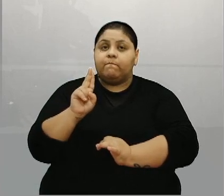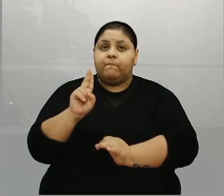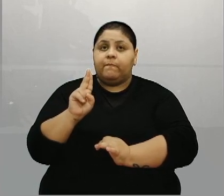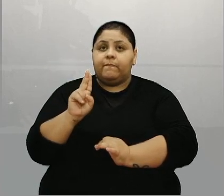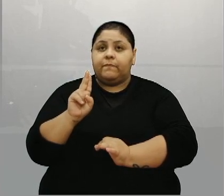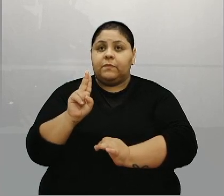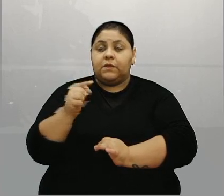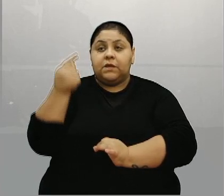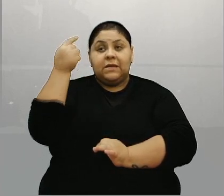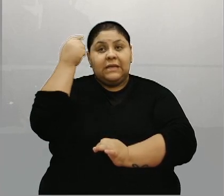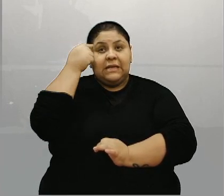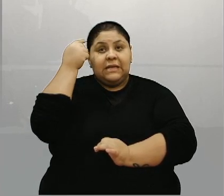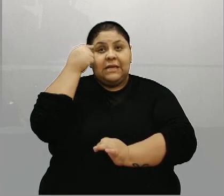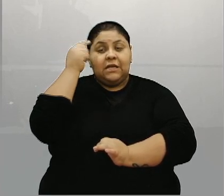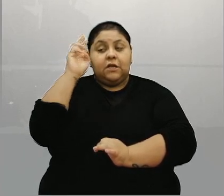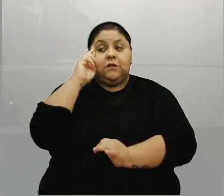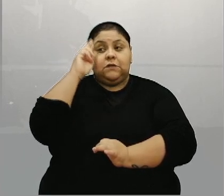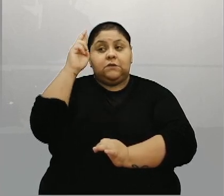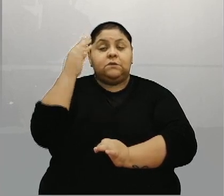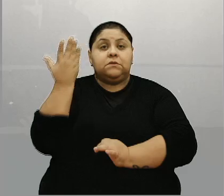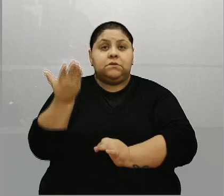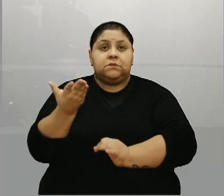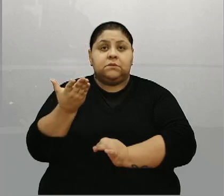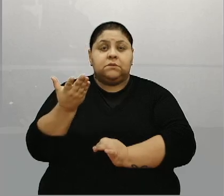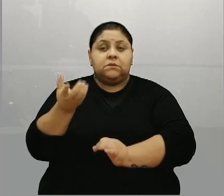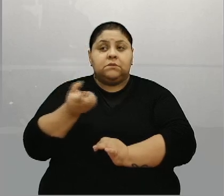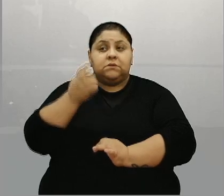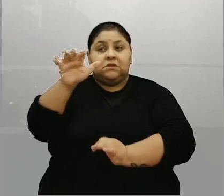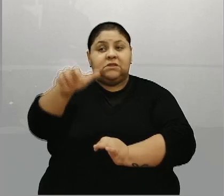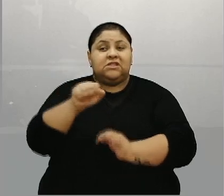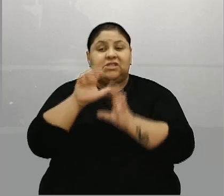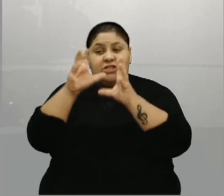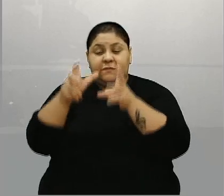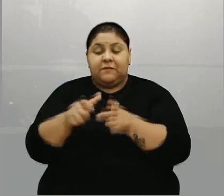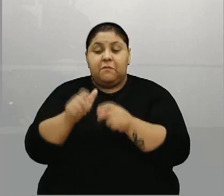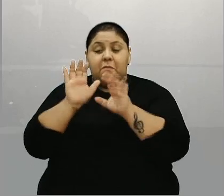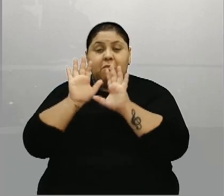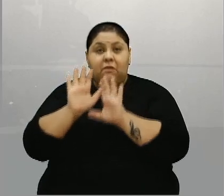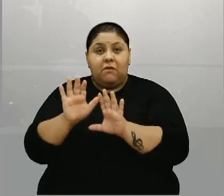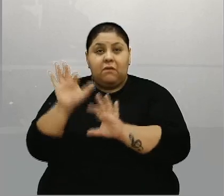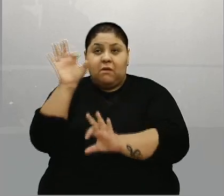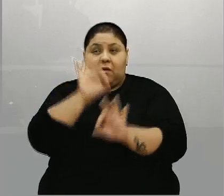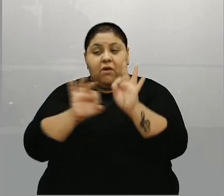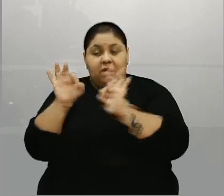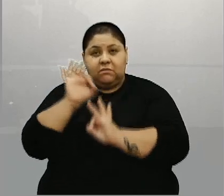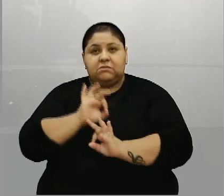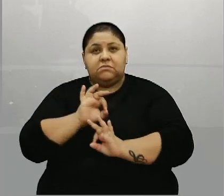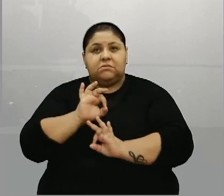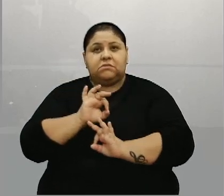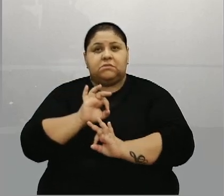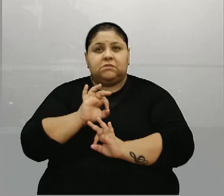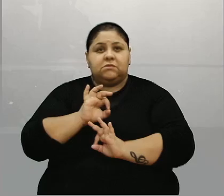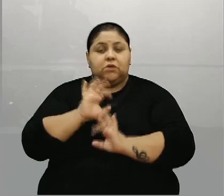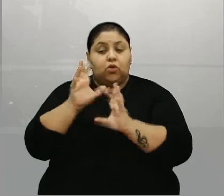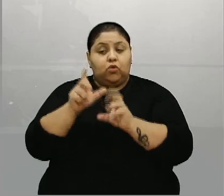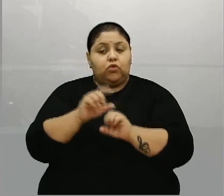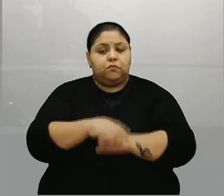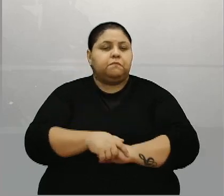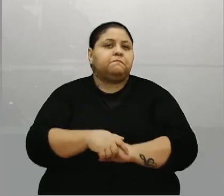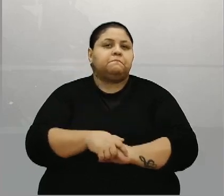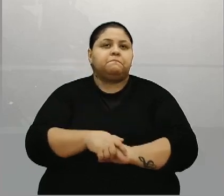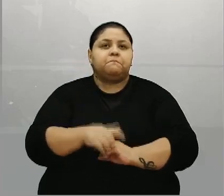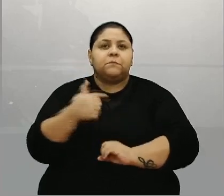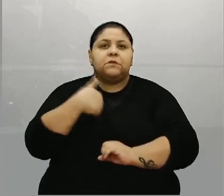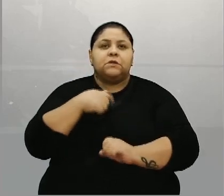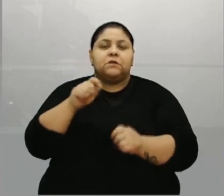essa ideia dessa diretora, que teria que chamar todos para ficar bem ajustado com todos. Assim eu